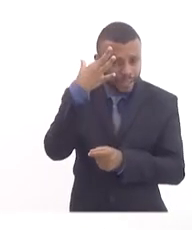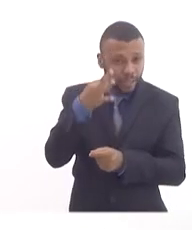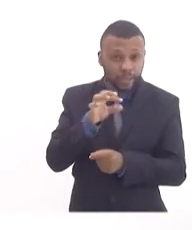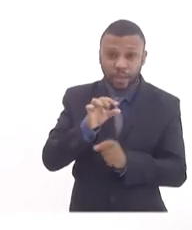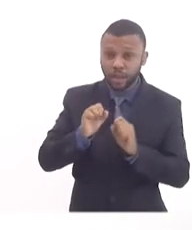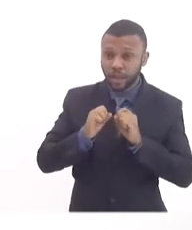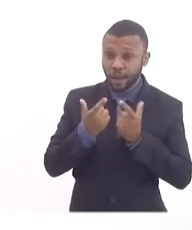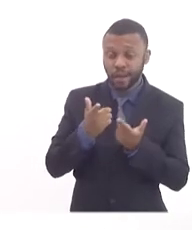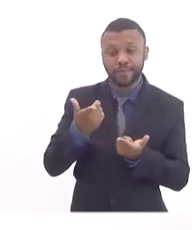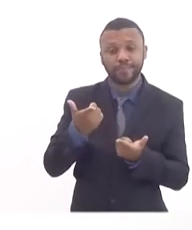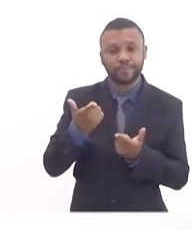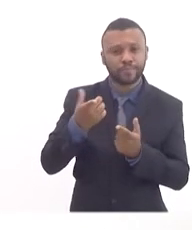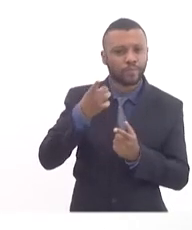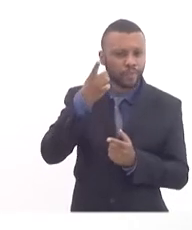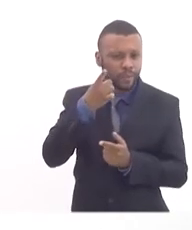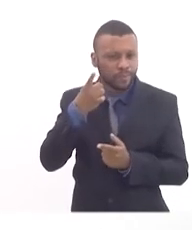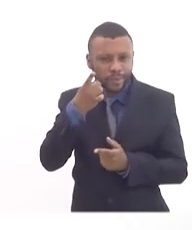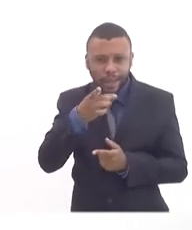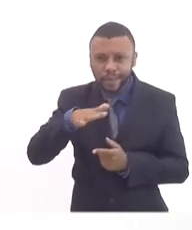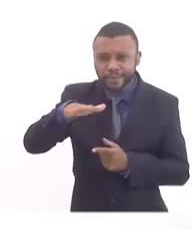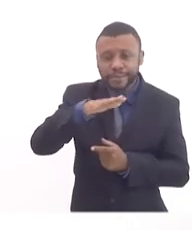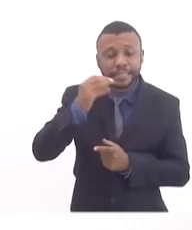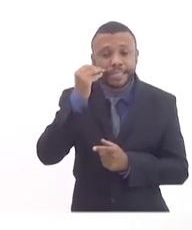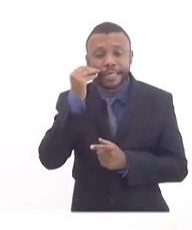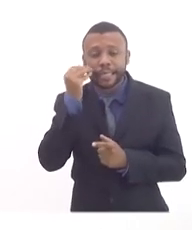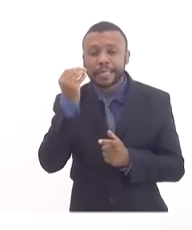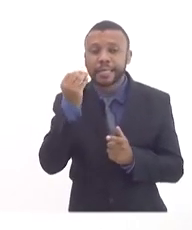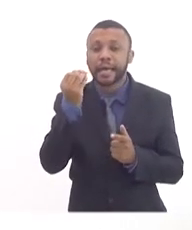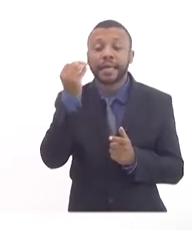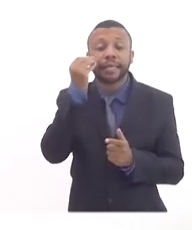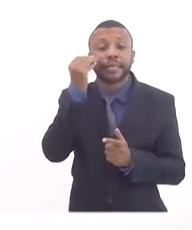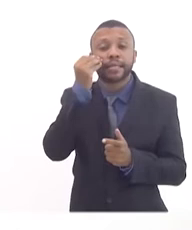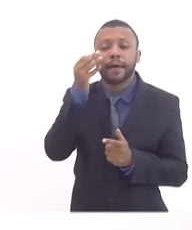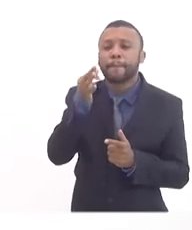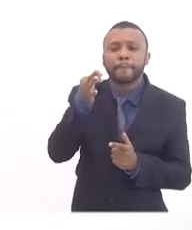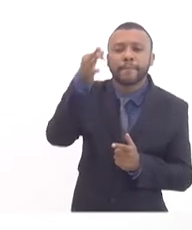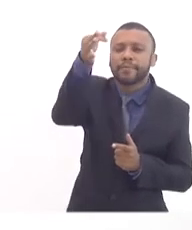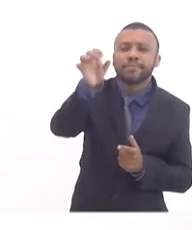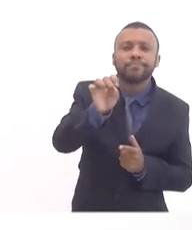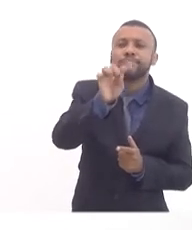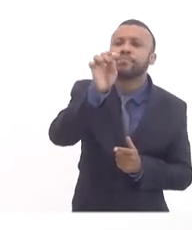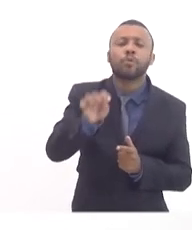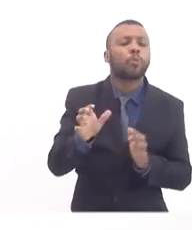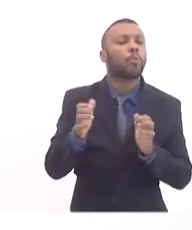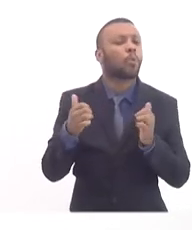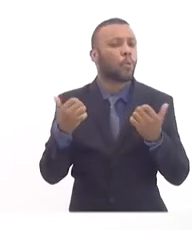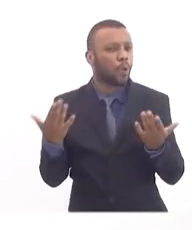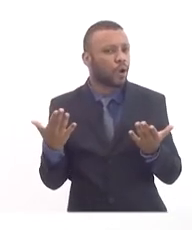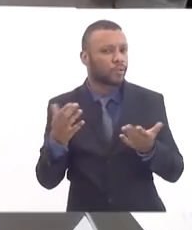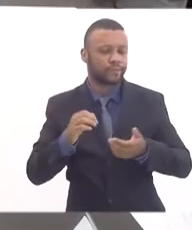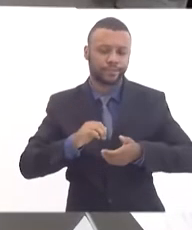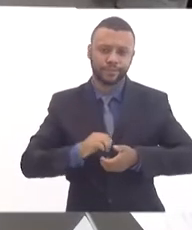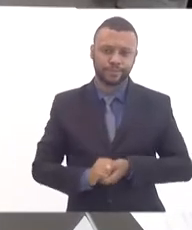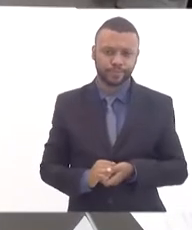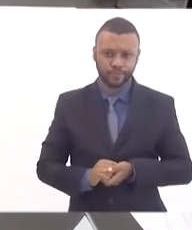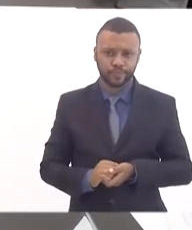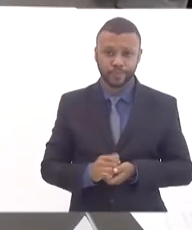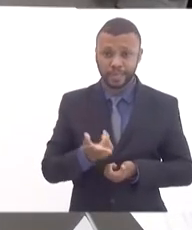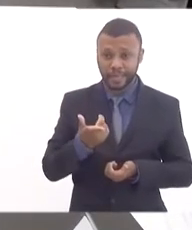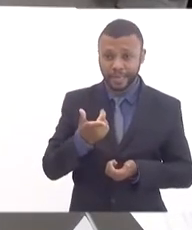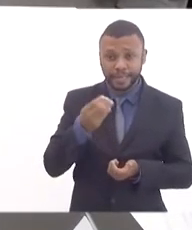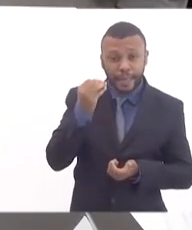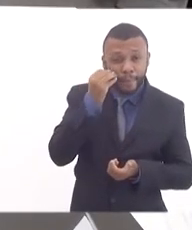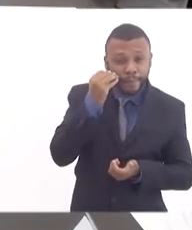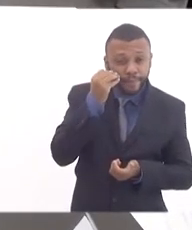inserido na legislação uma previsão mas quando essa previsão verá e ela virá quando quando já